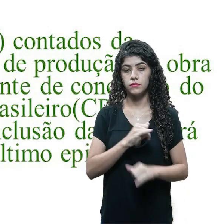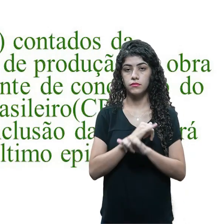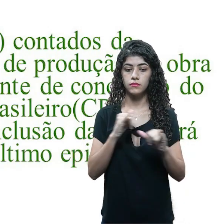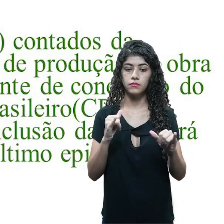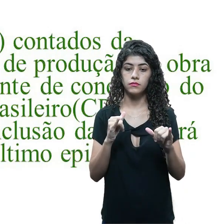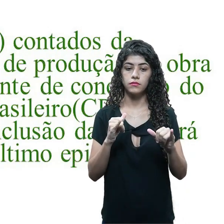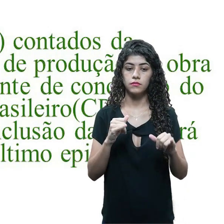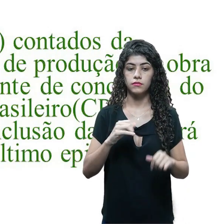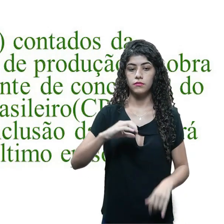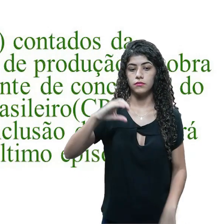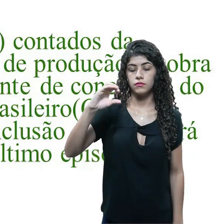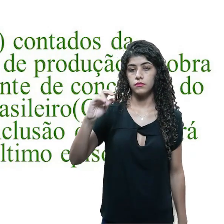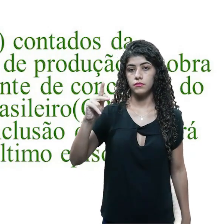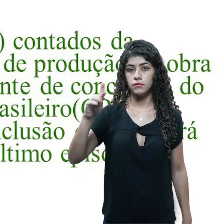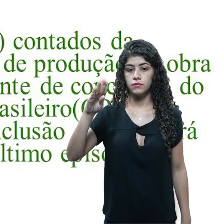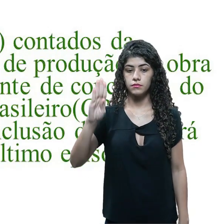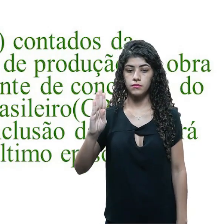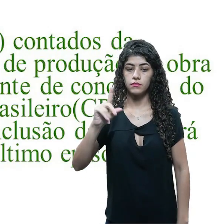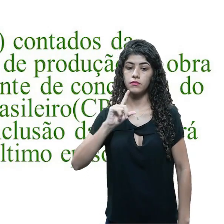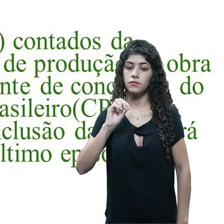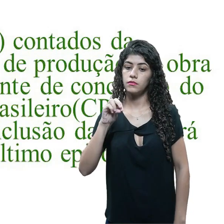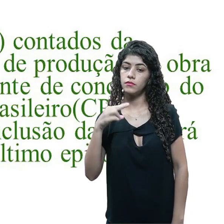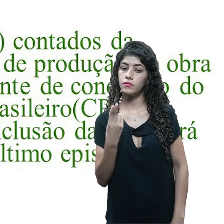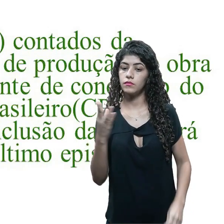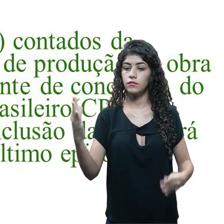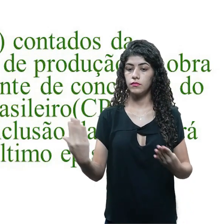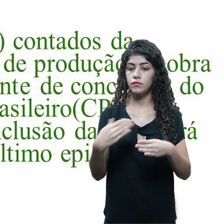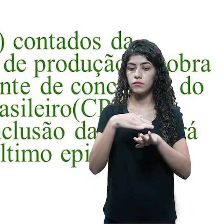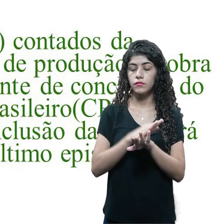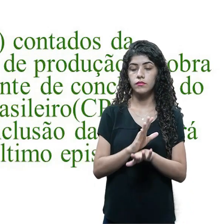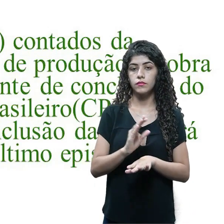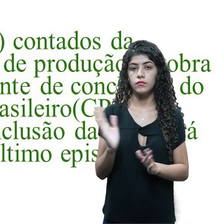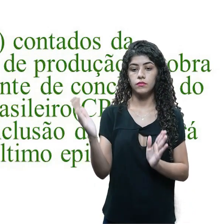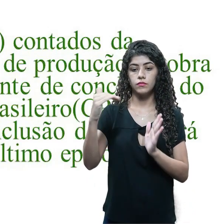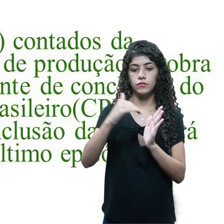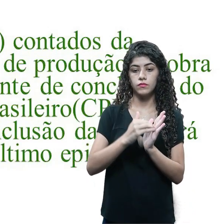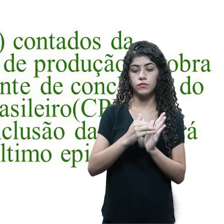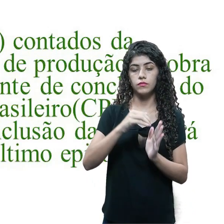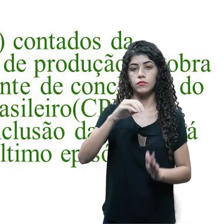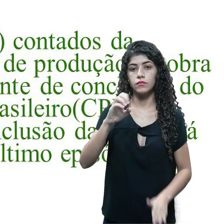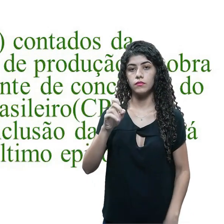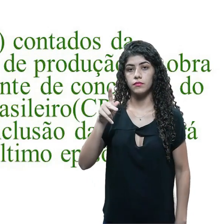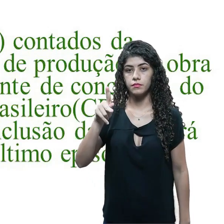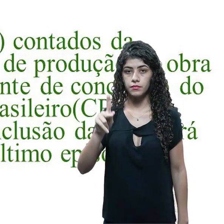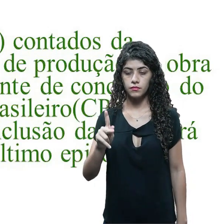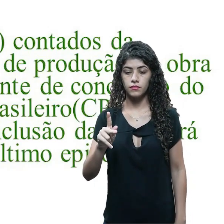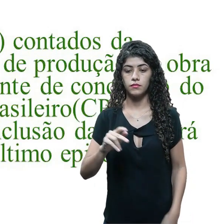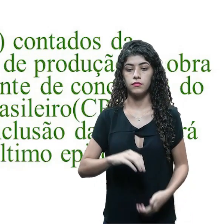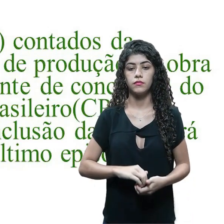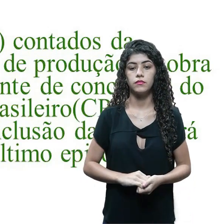obra será a data de emissão do CPB ou da inclusão do último episódio, o